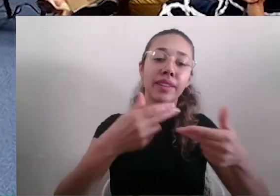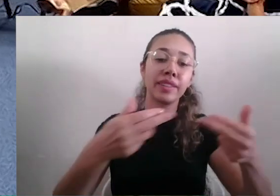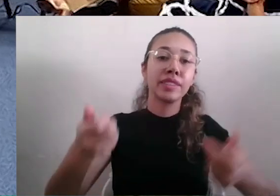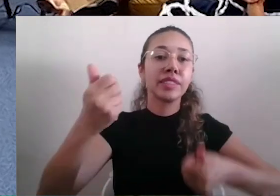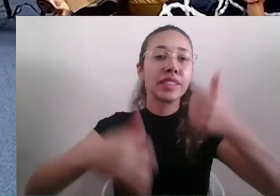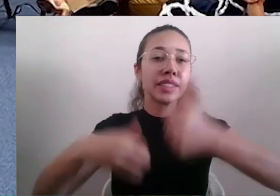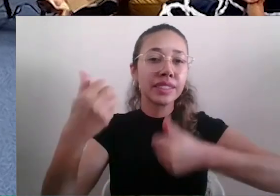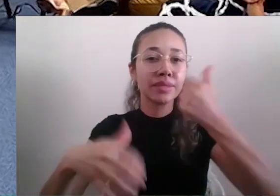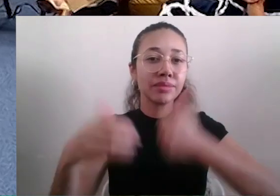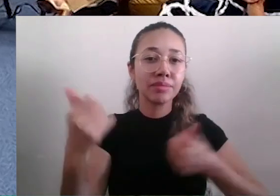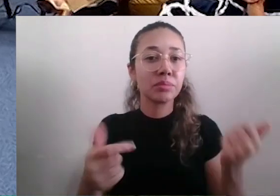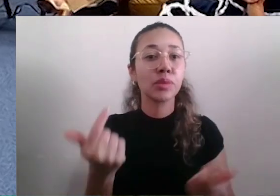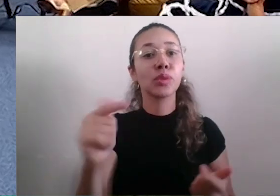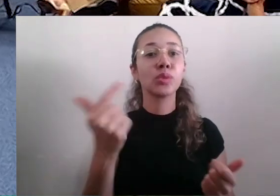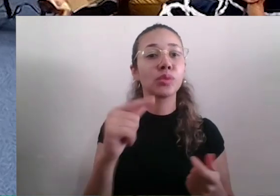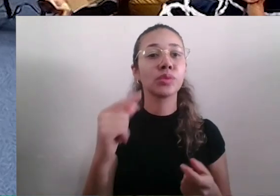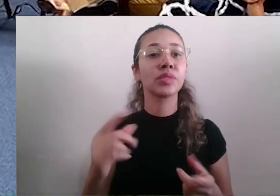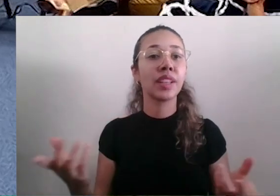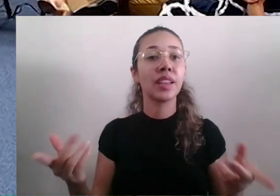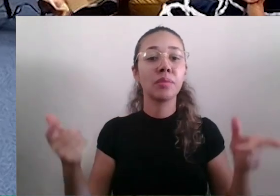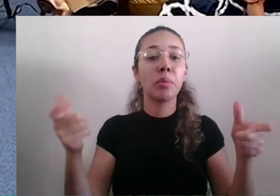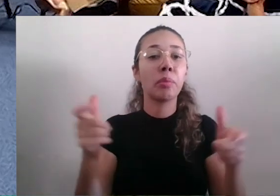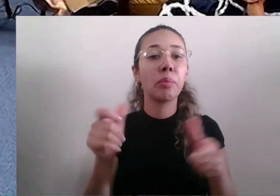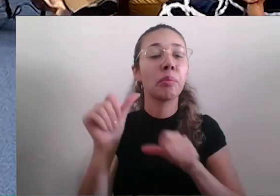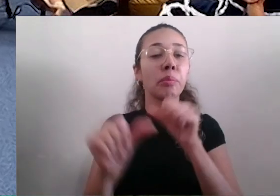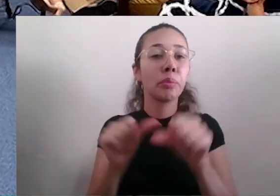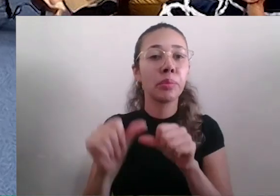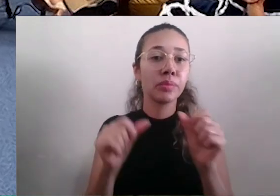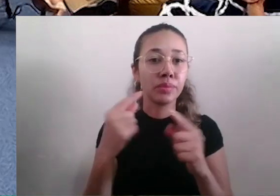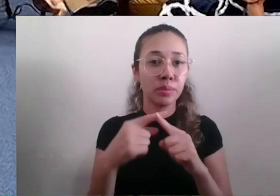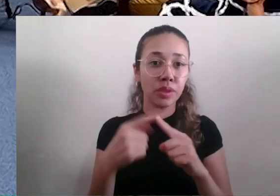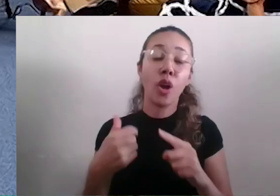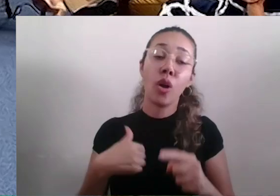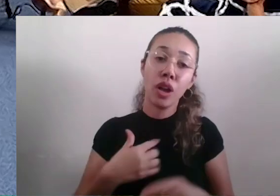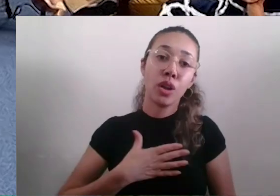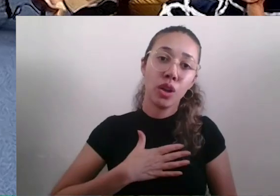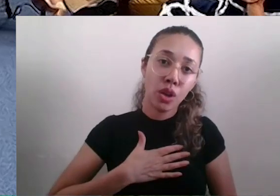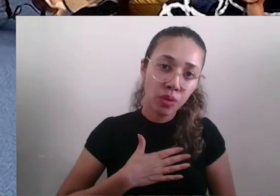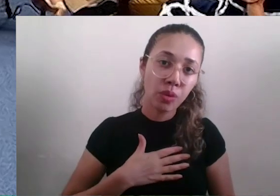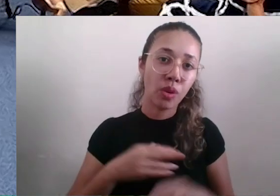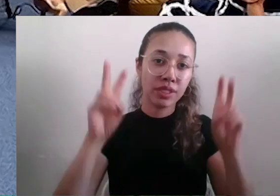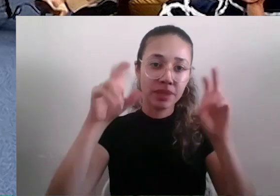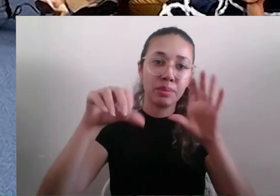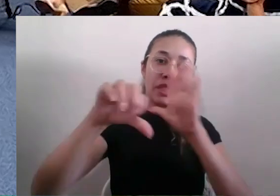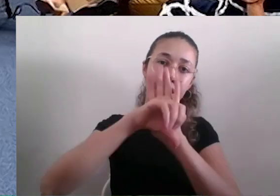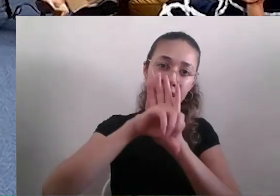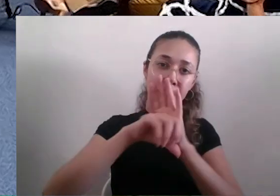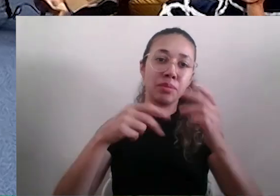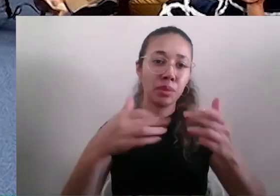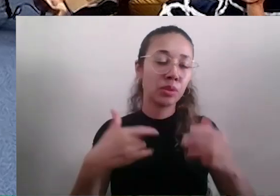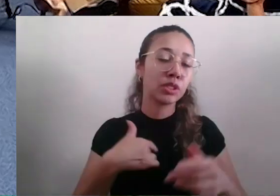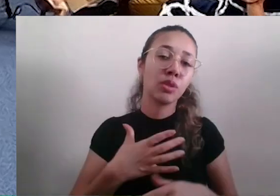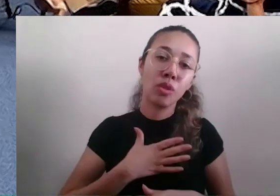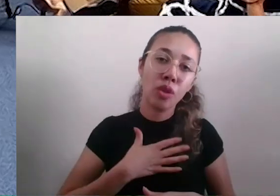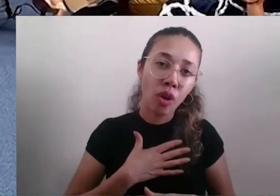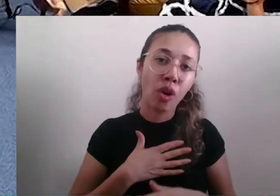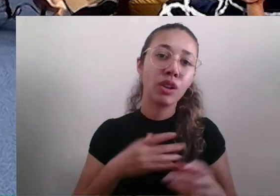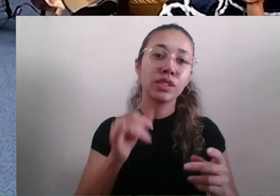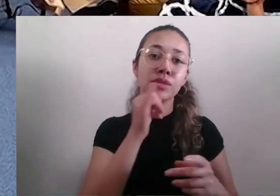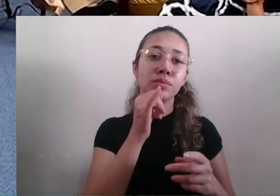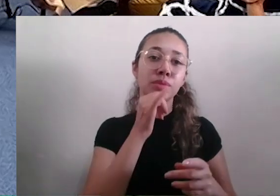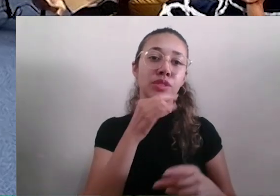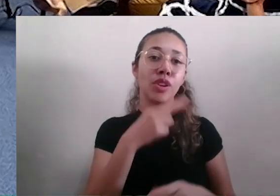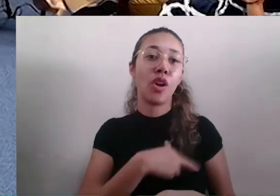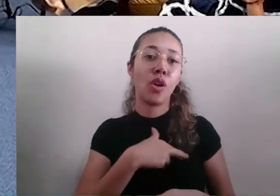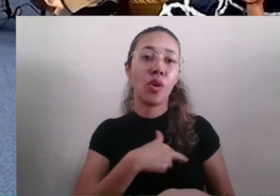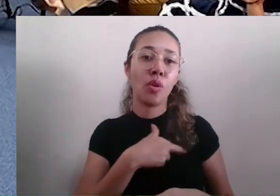mim me incomoda eh sempre que eu gosto de de True crime eu adoro o livro romance policial quem faz Dire sou juíza